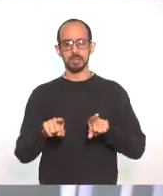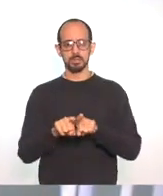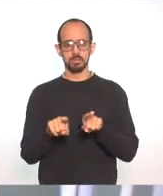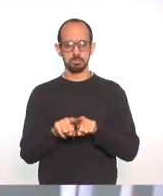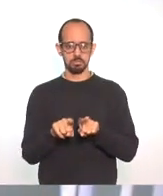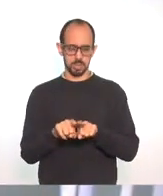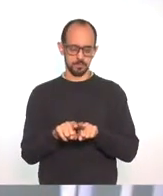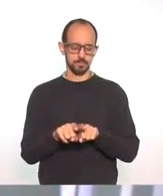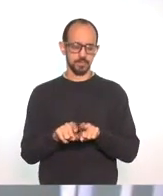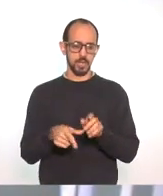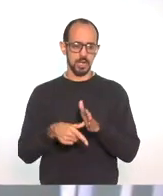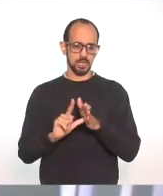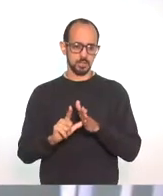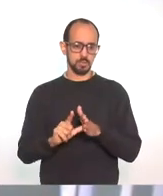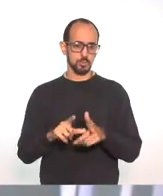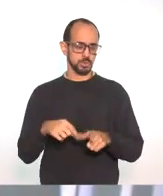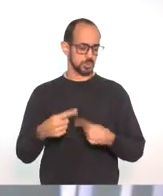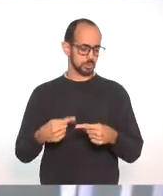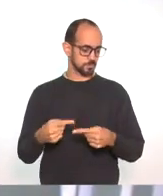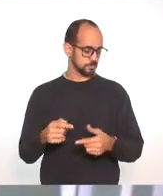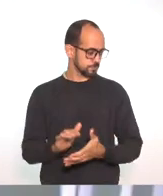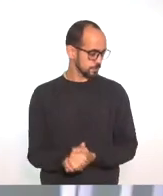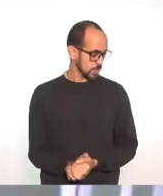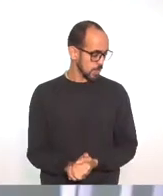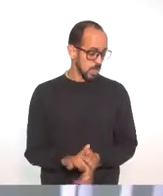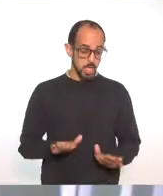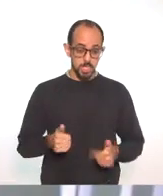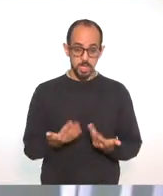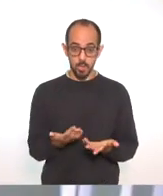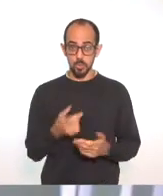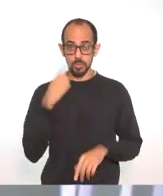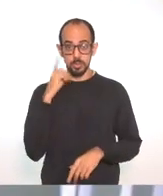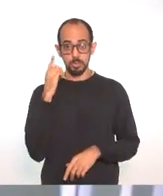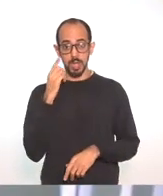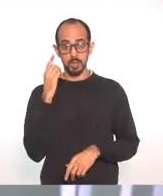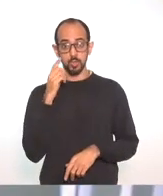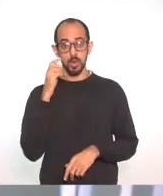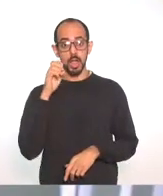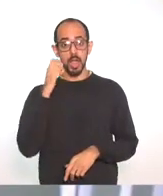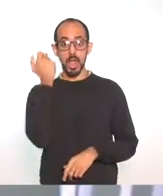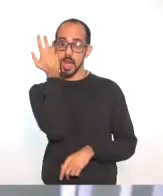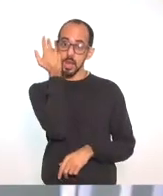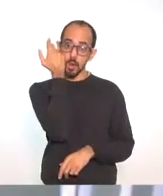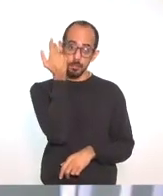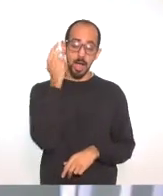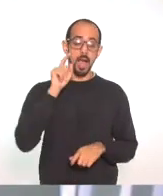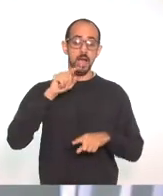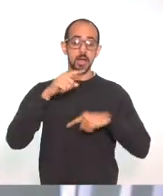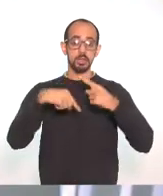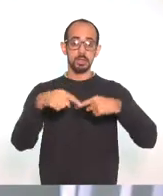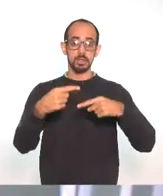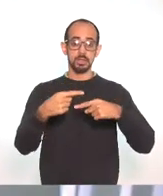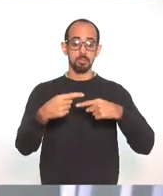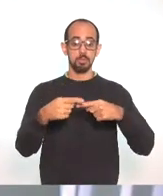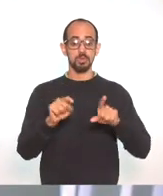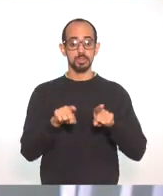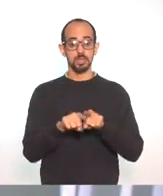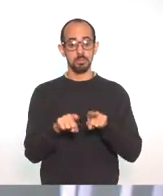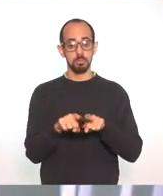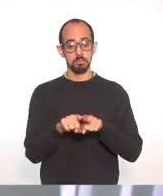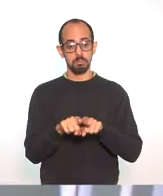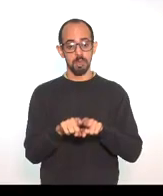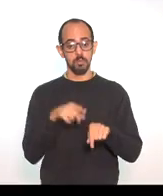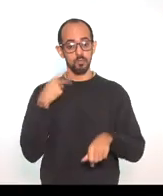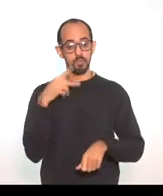Deputado Luiz Paulo se ausente da audiência bom Deputado Eliomar Coelho tem a palavra por favor em seguida veja que presidente da audiência